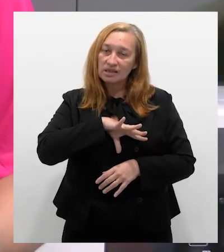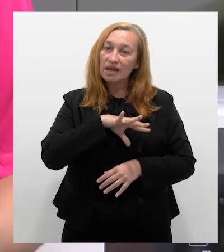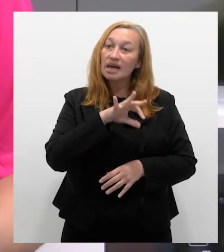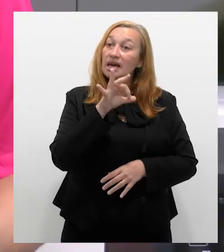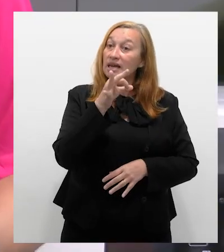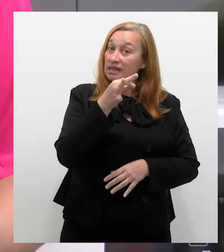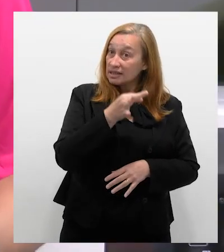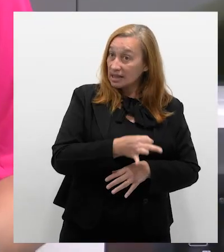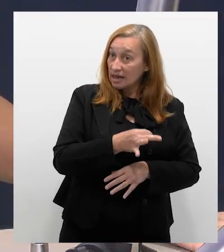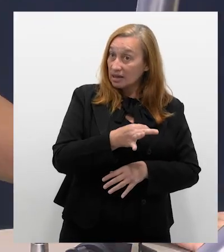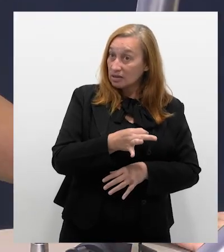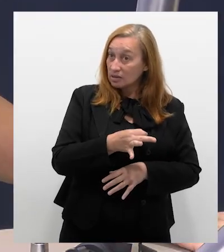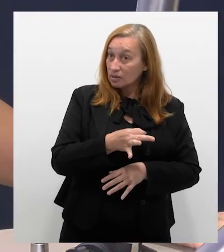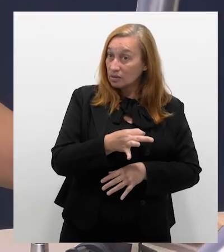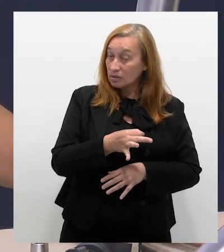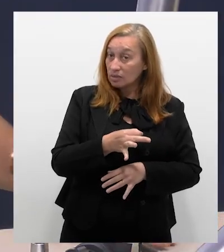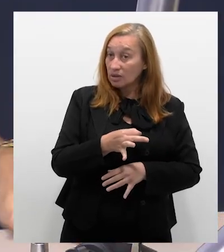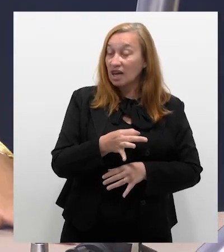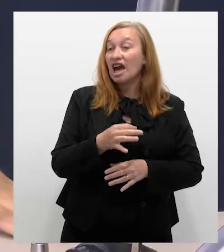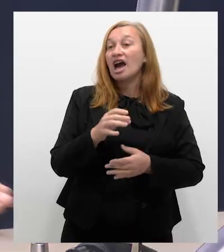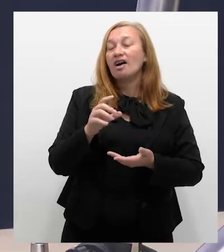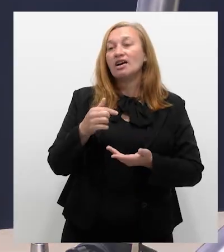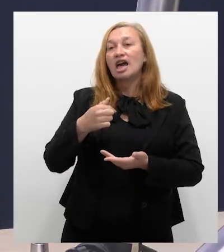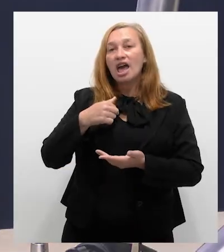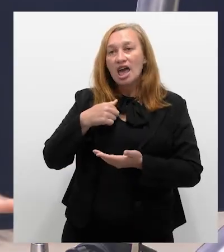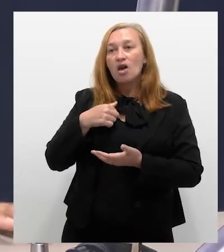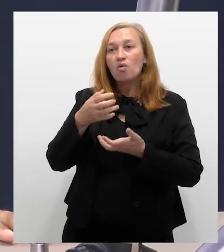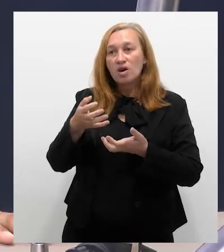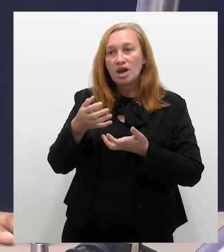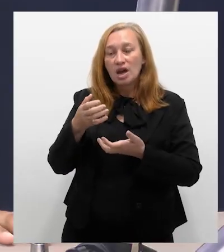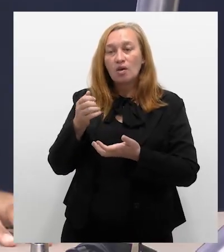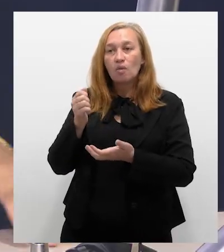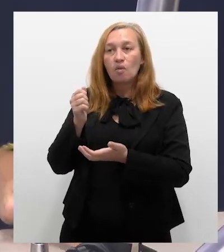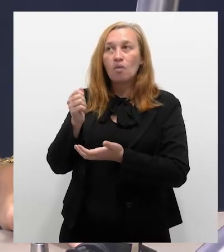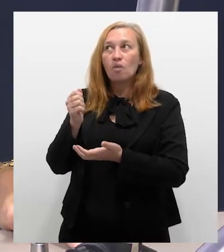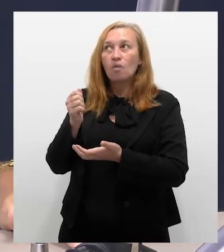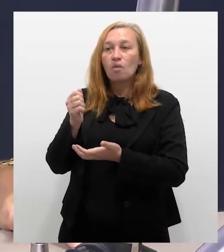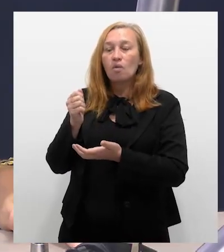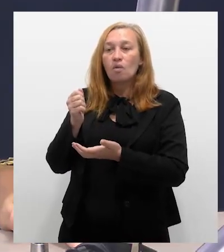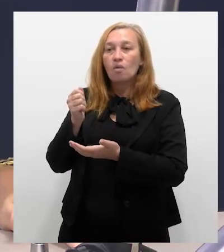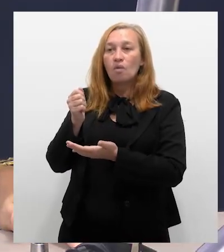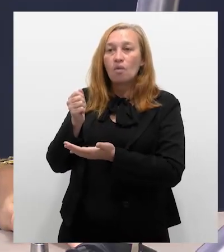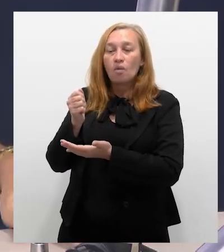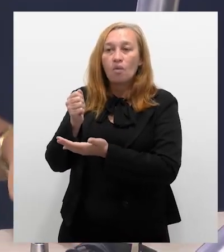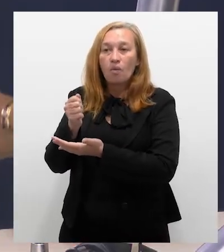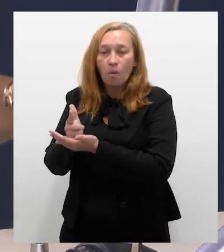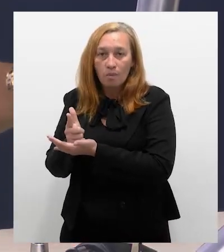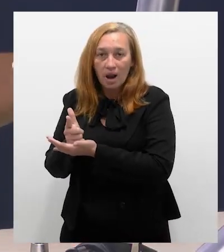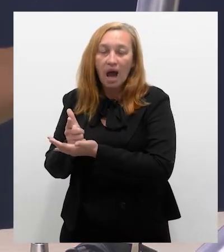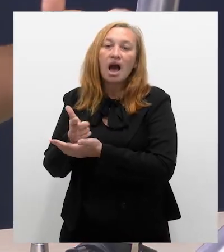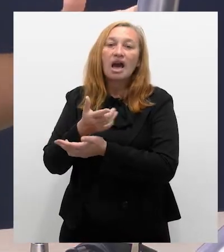grupo de jovens, ninguém vai perceber. Sim. Quando você está numa entrevista de emprego, quando você está